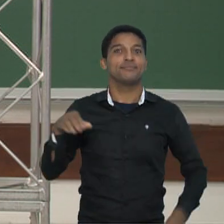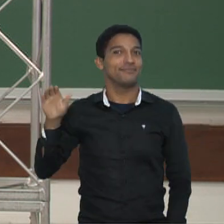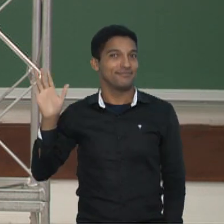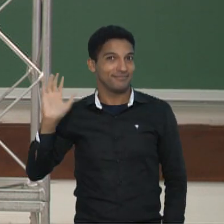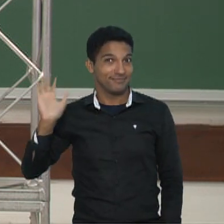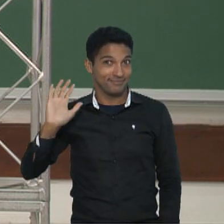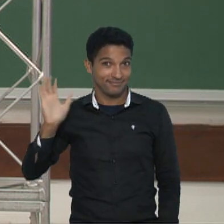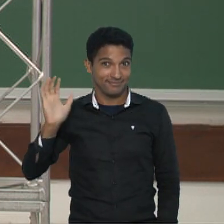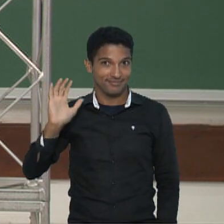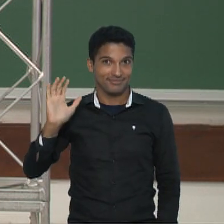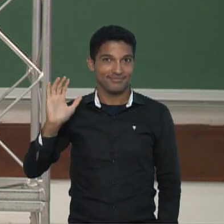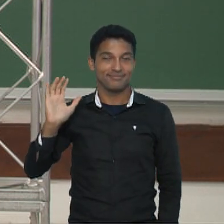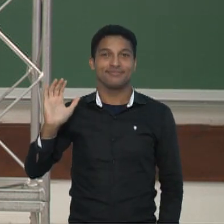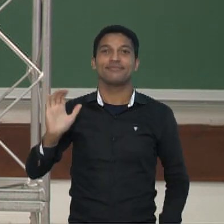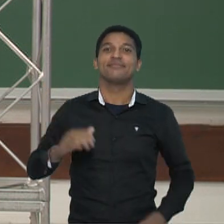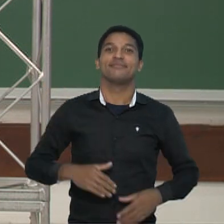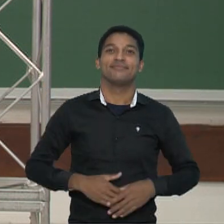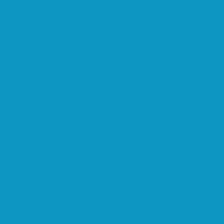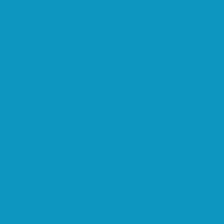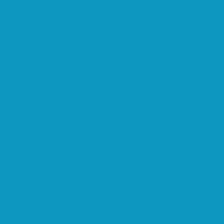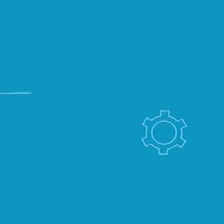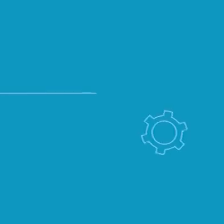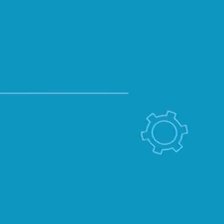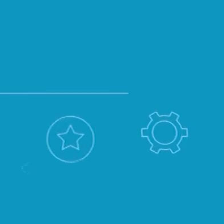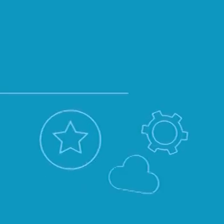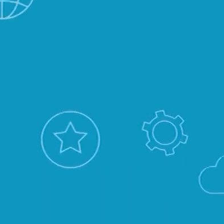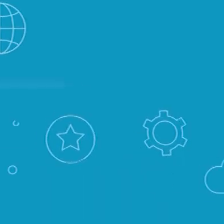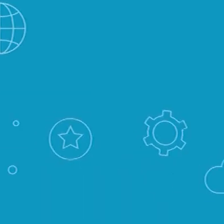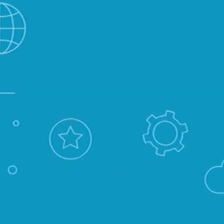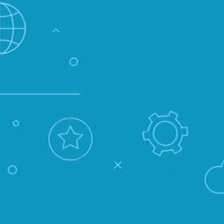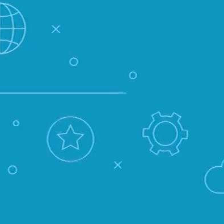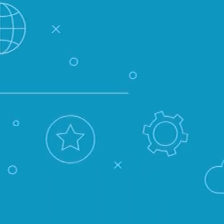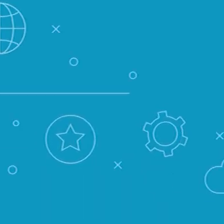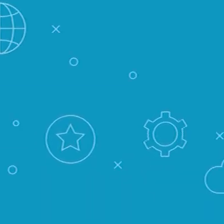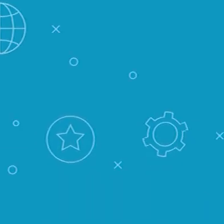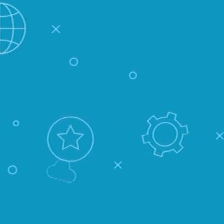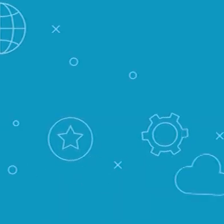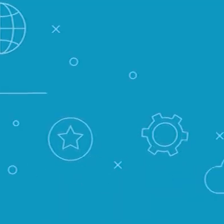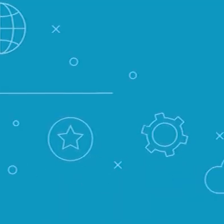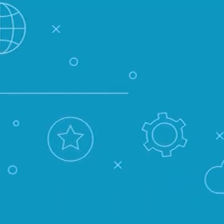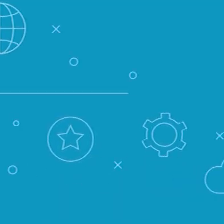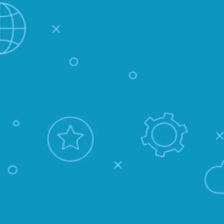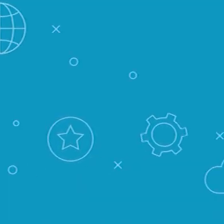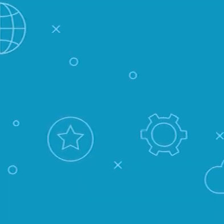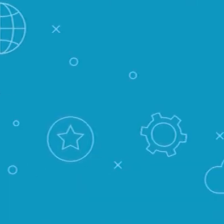bye, see you next class.